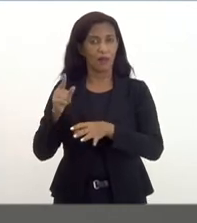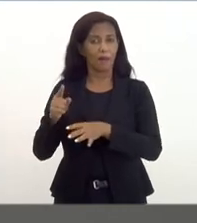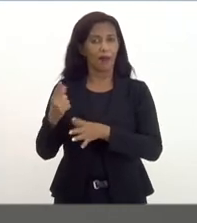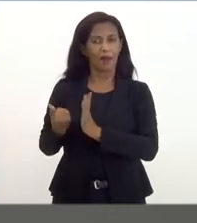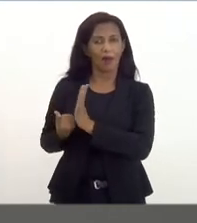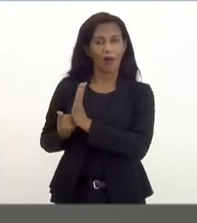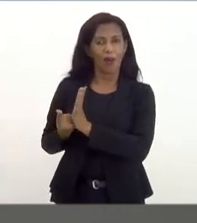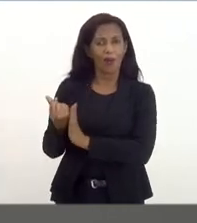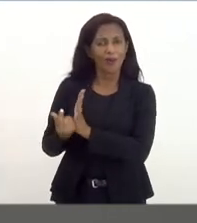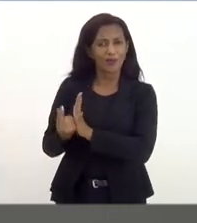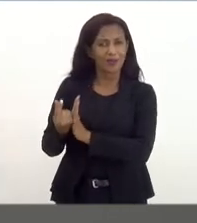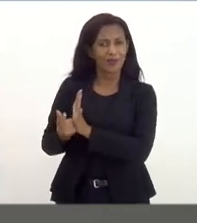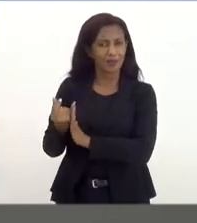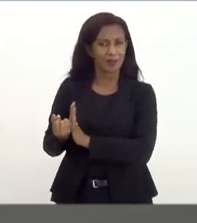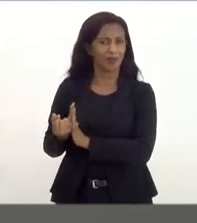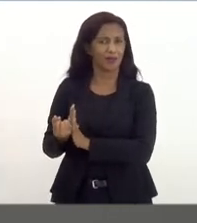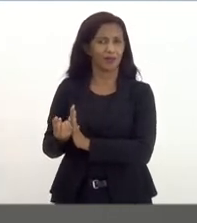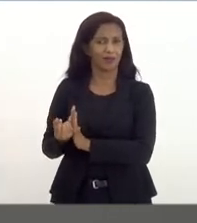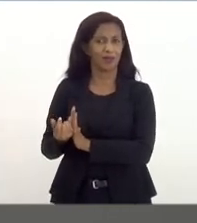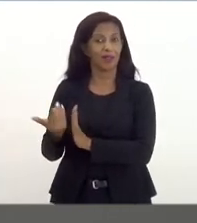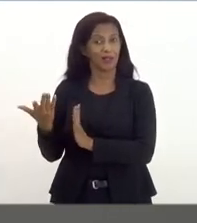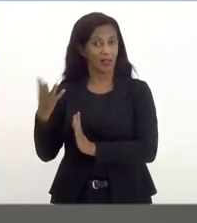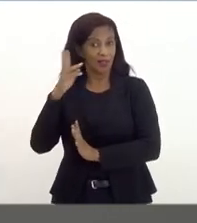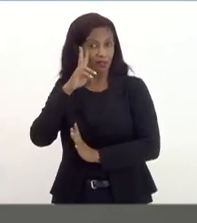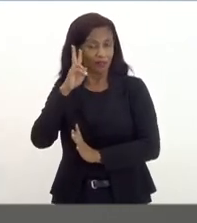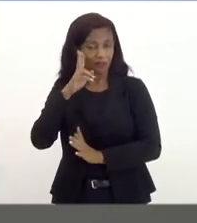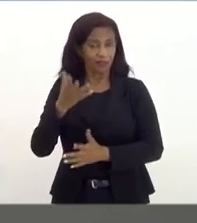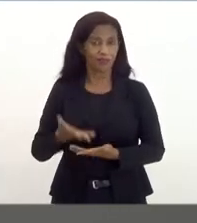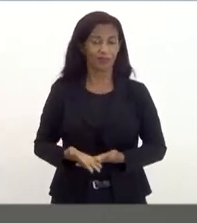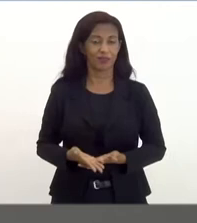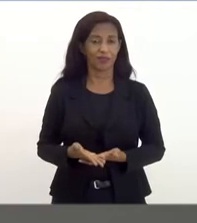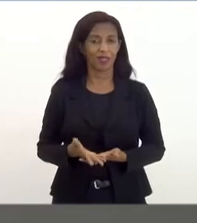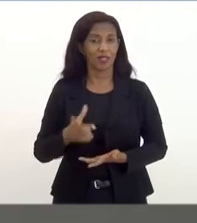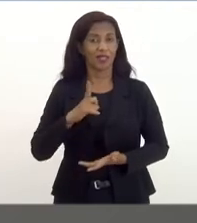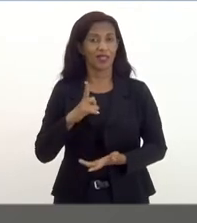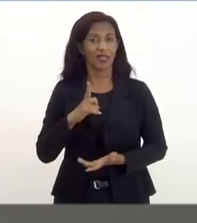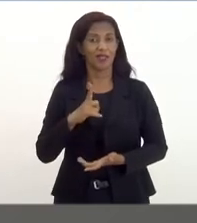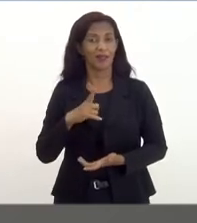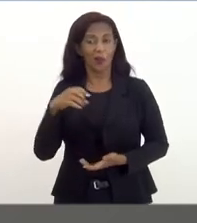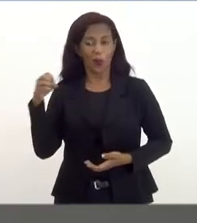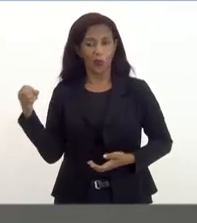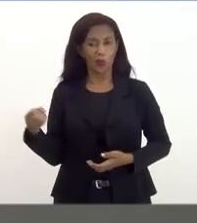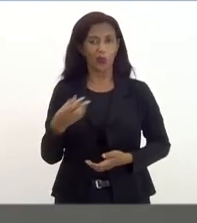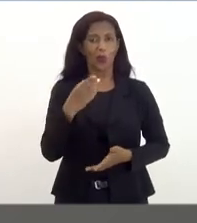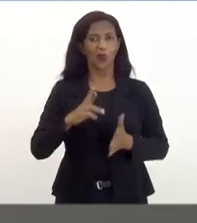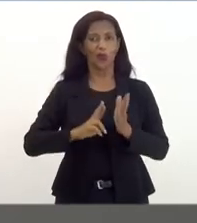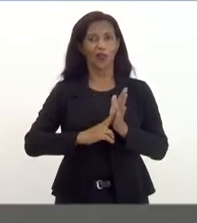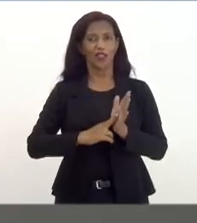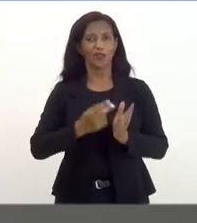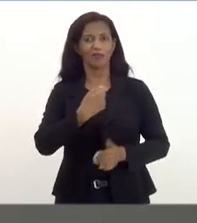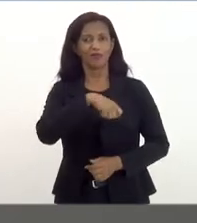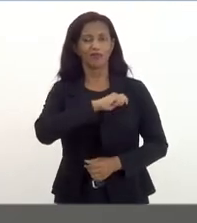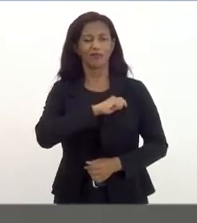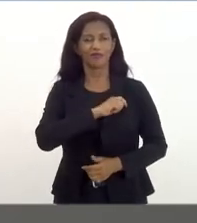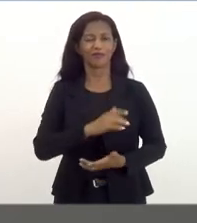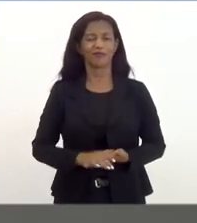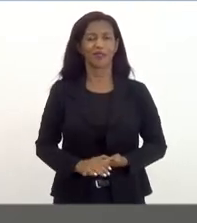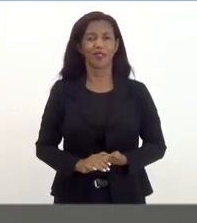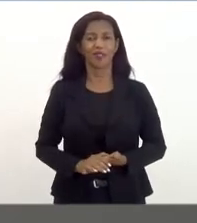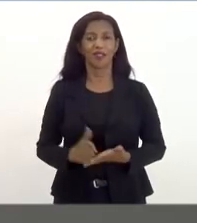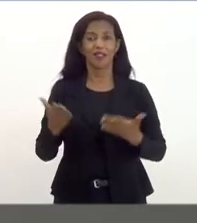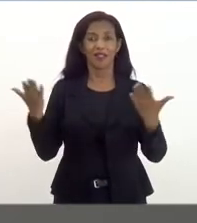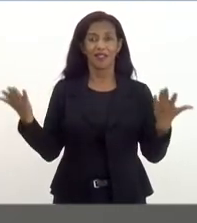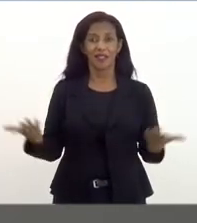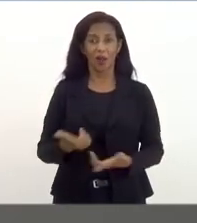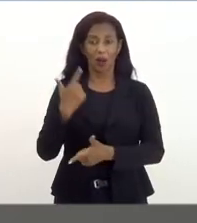orçamentário e aí eu queria enfatizar que houve uma novidade regime de recuperação fiscal que